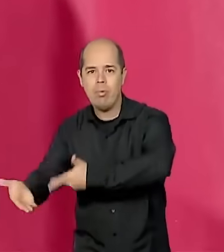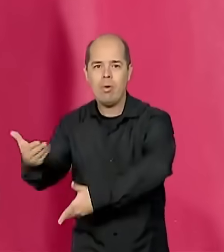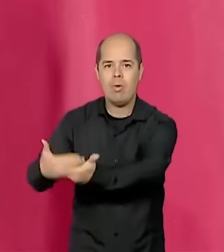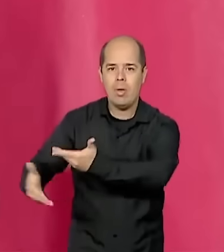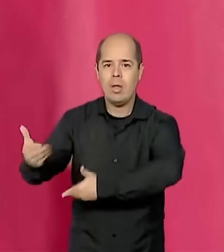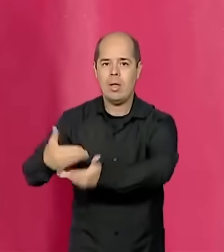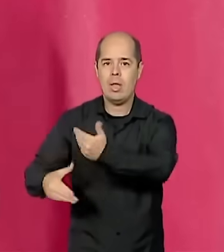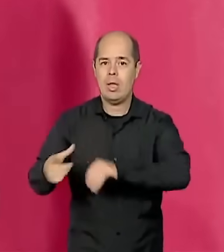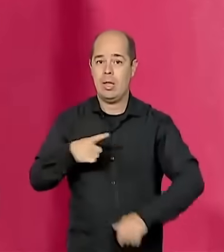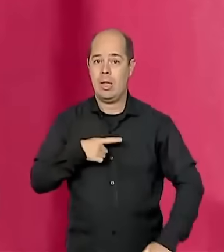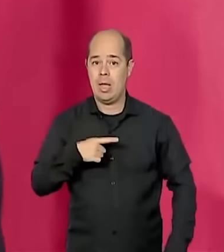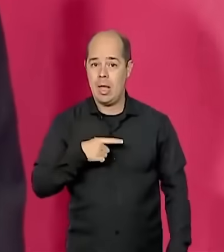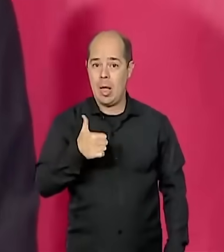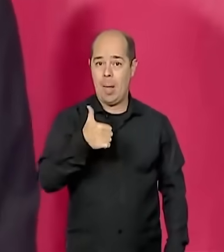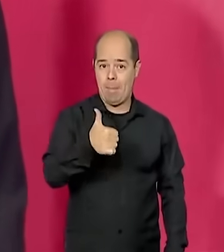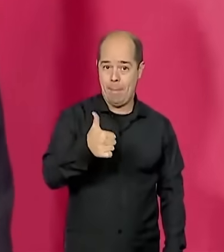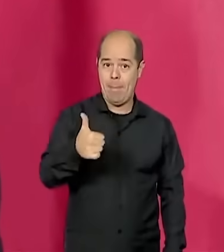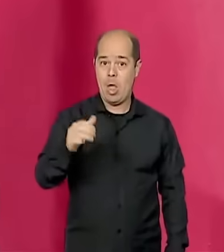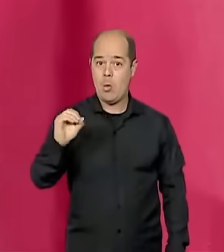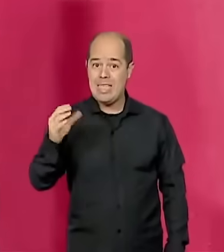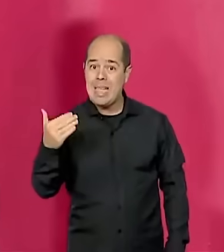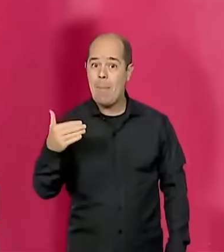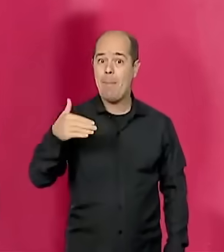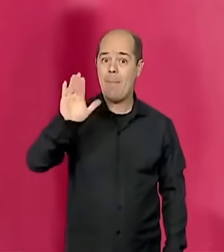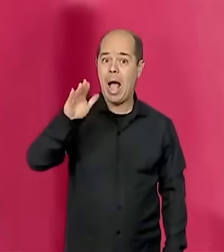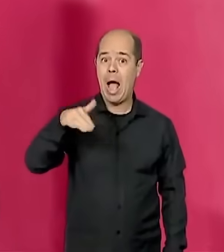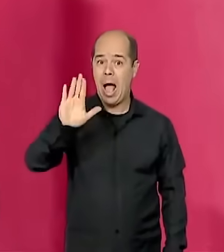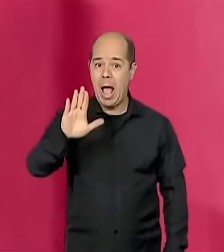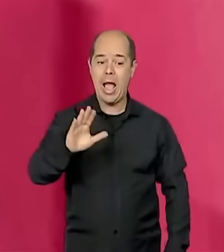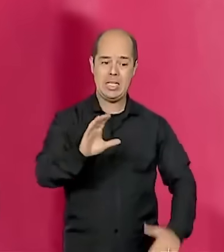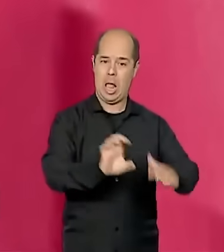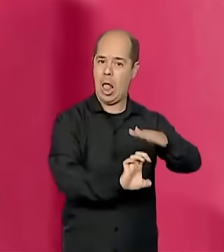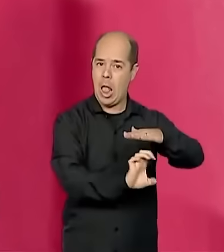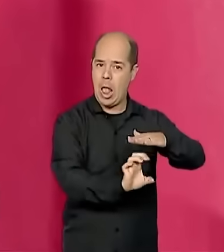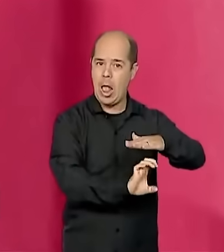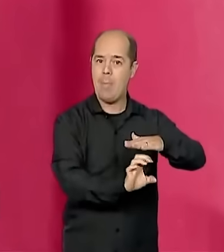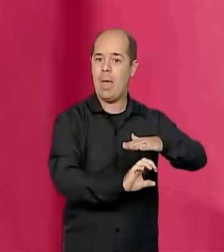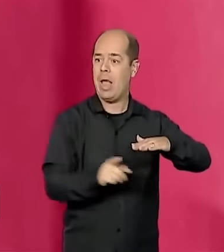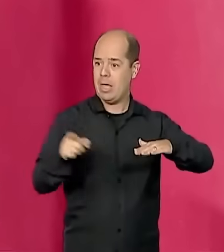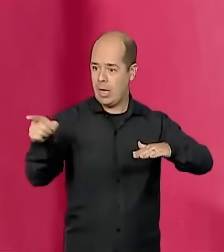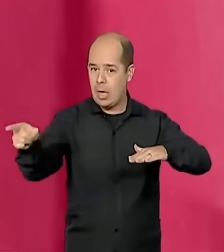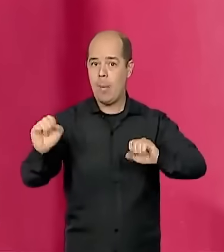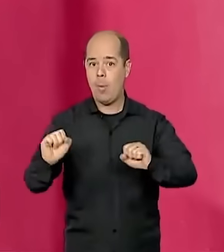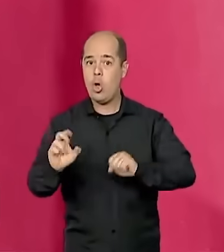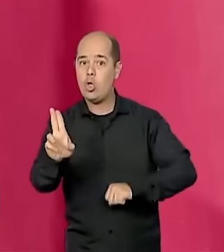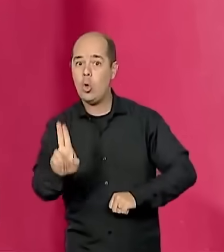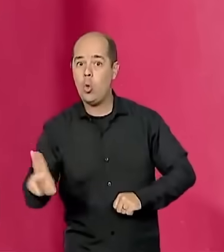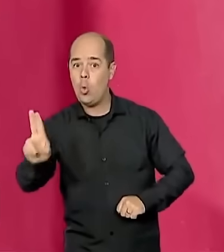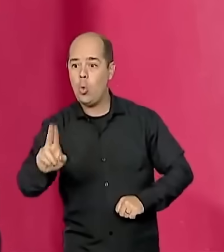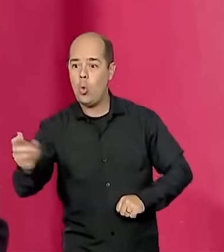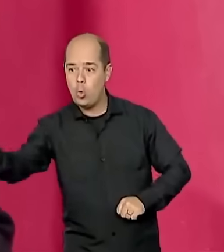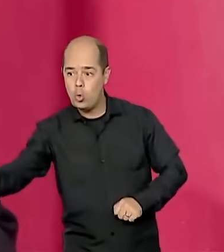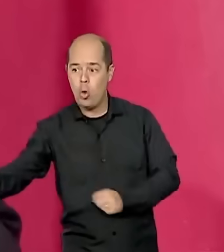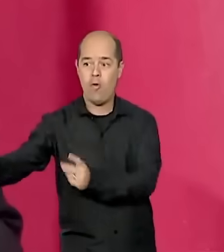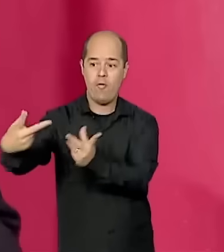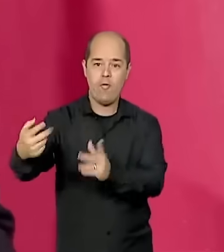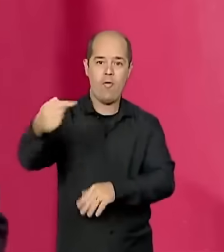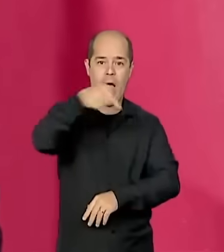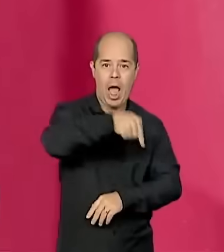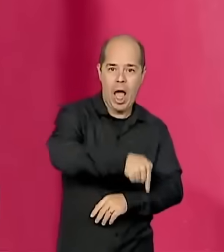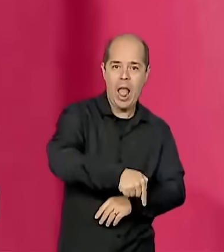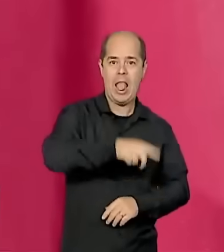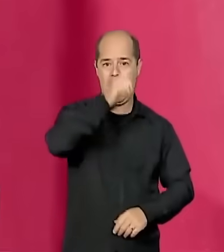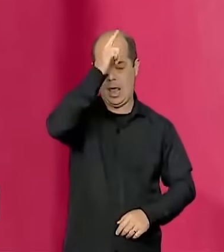na Alemanha. Para utilizar o potencial que advém dessas relações econômicas e comerciais,